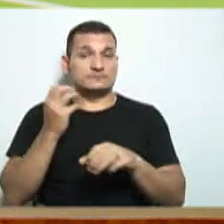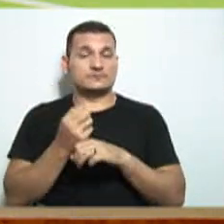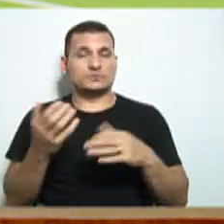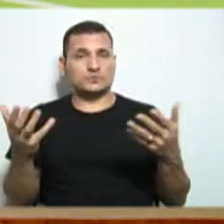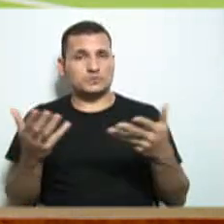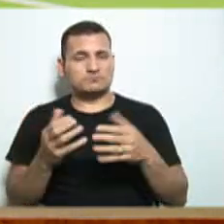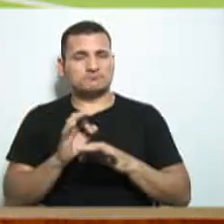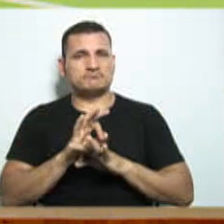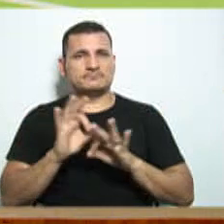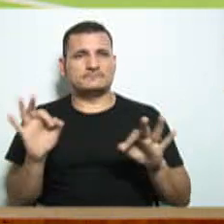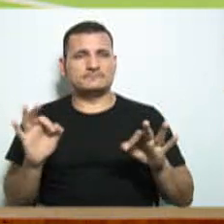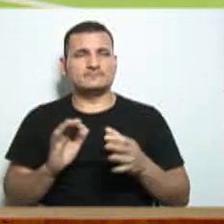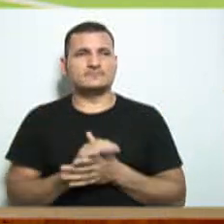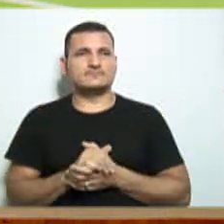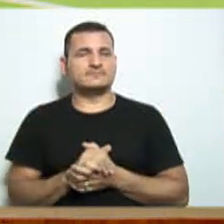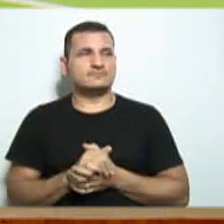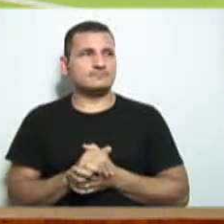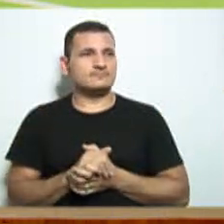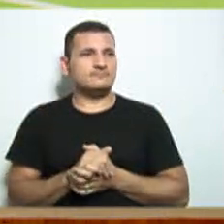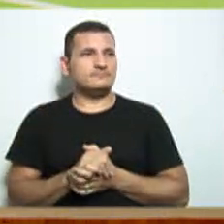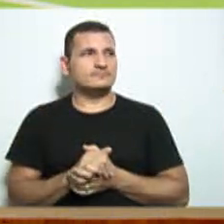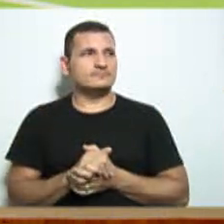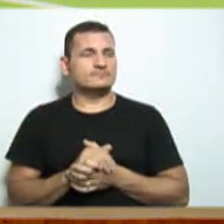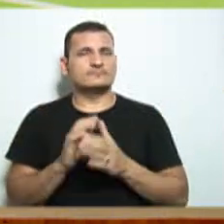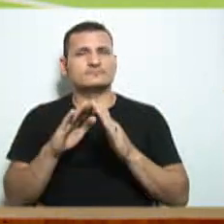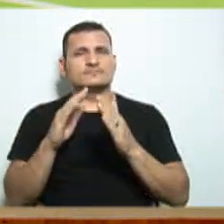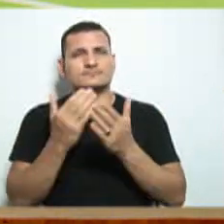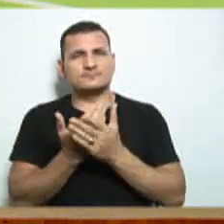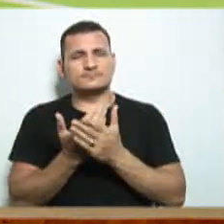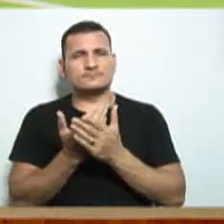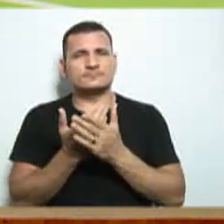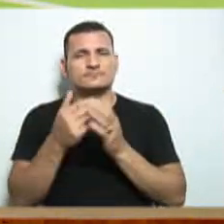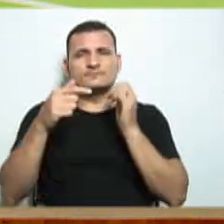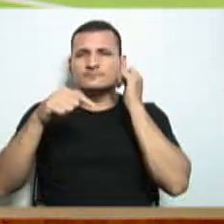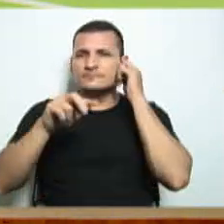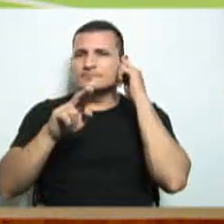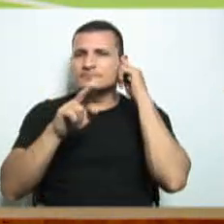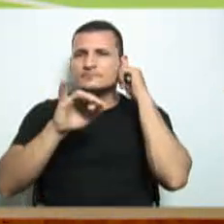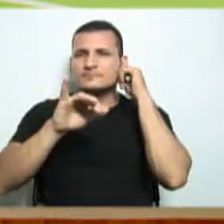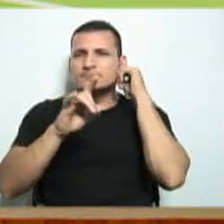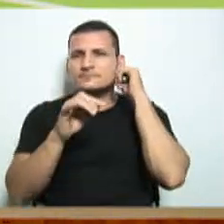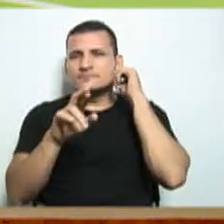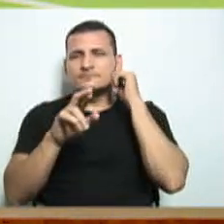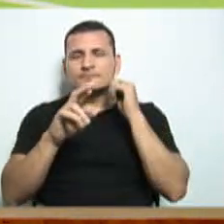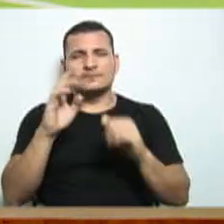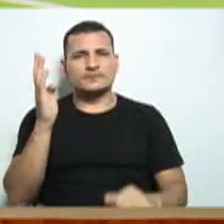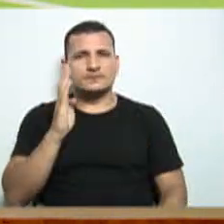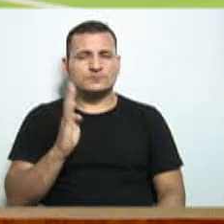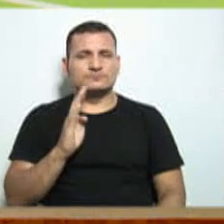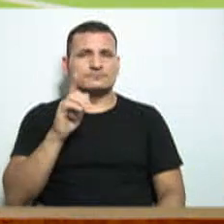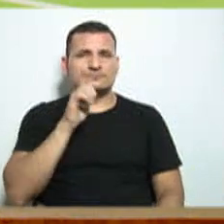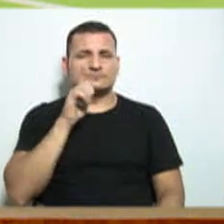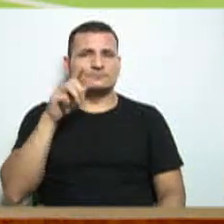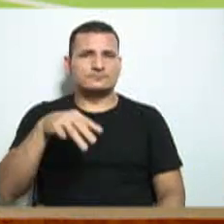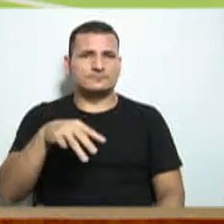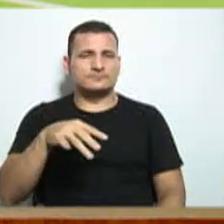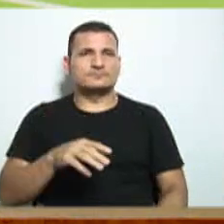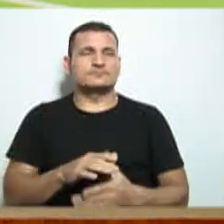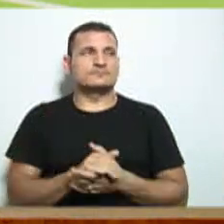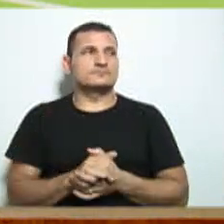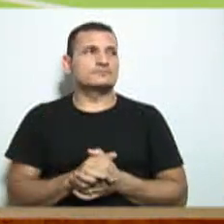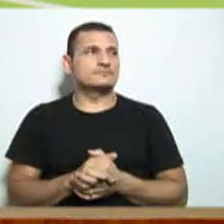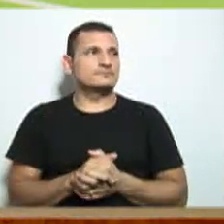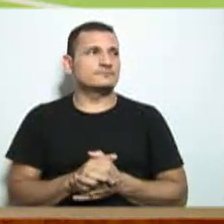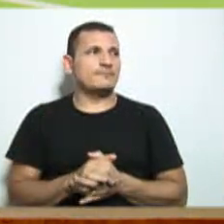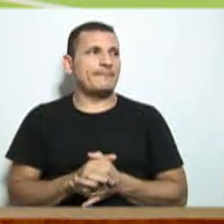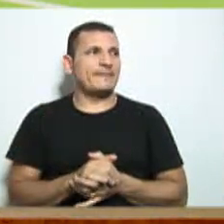de excelente. Escola Aquindar Brasil de Arauca, Guajará-Mirim, ótimo. Isso